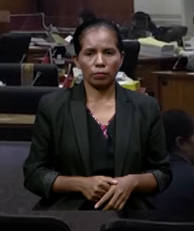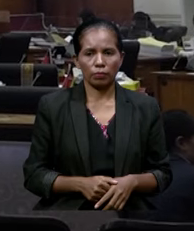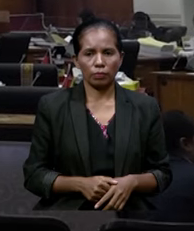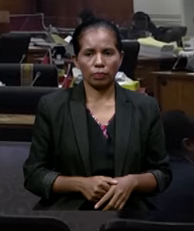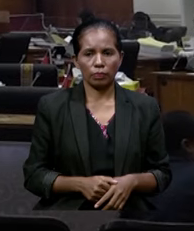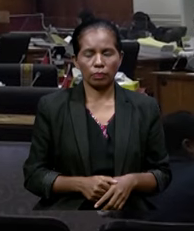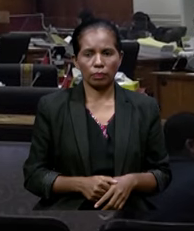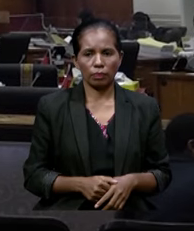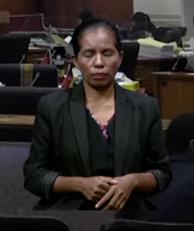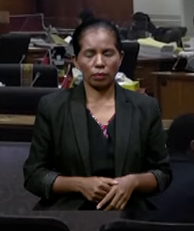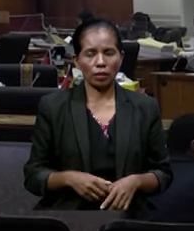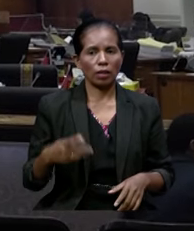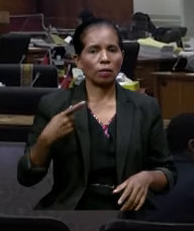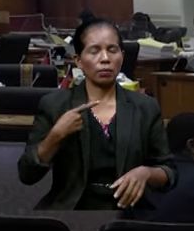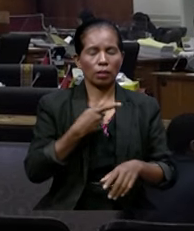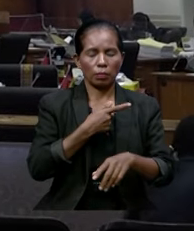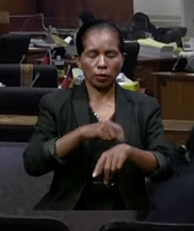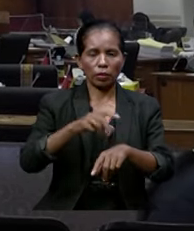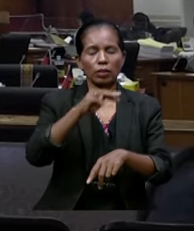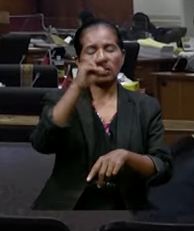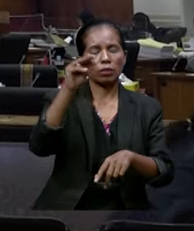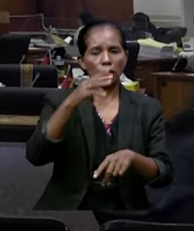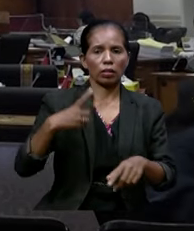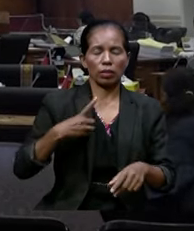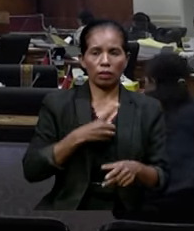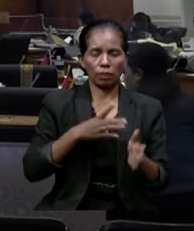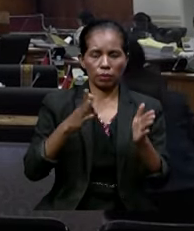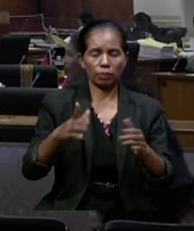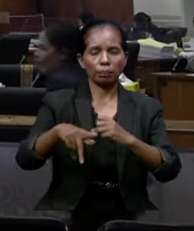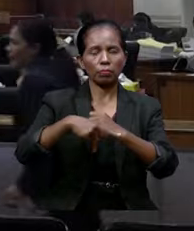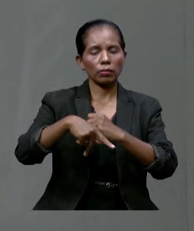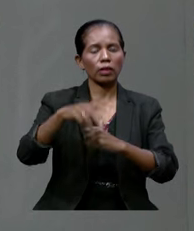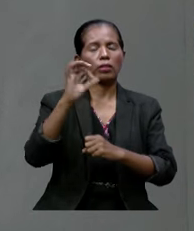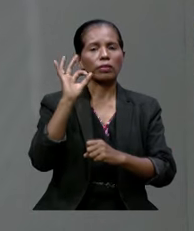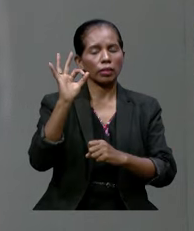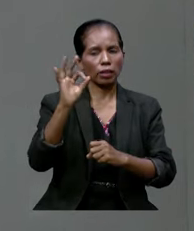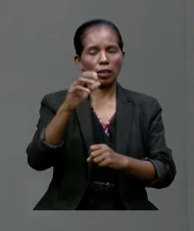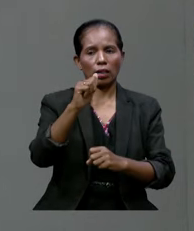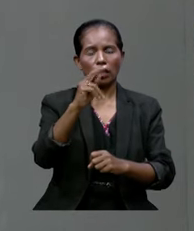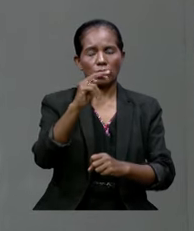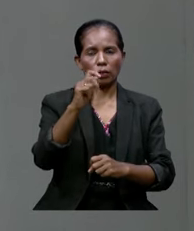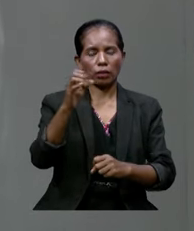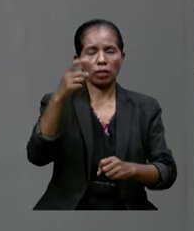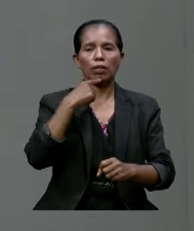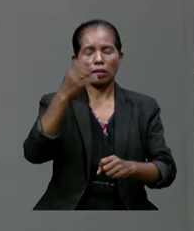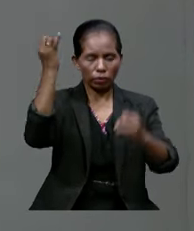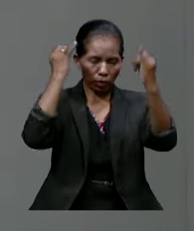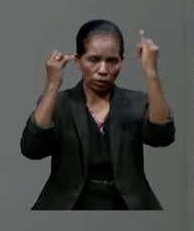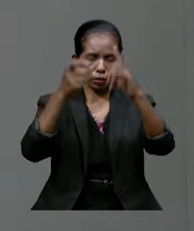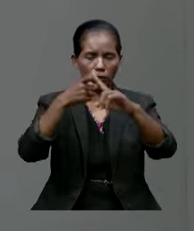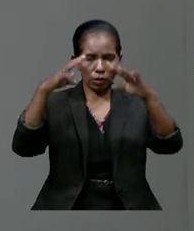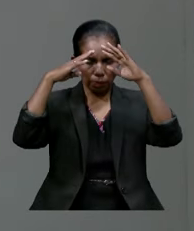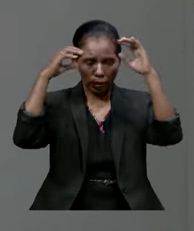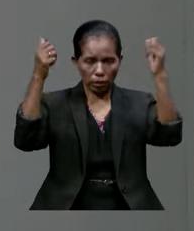Ia plenaria Parlamento Nasional Segunda N. Deputado Bankada Fretelin Antonino Calau considera informasang Husey Presidente